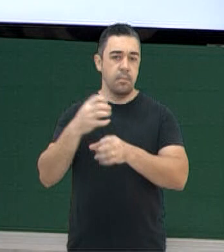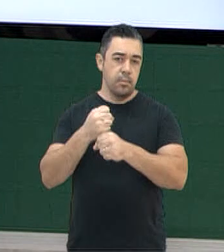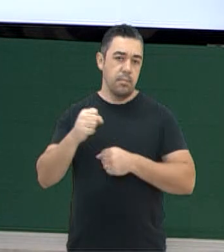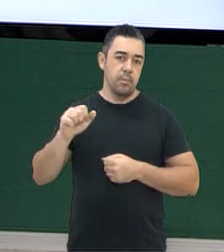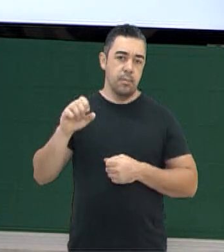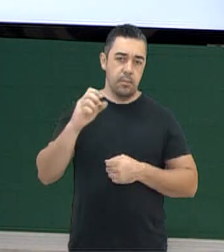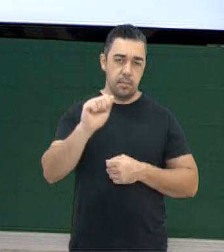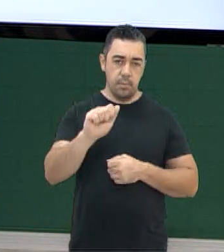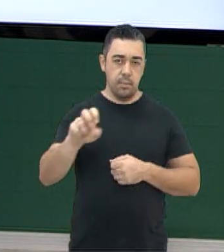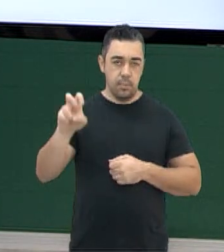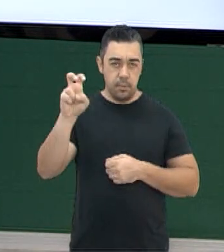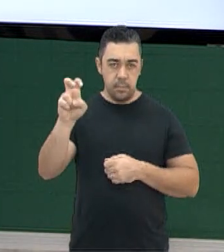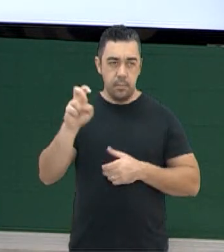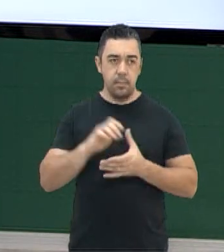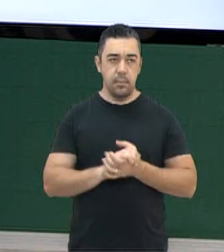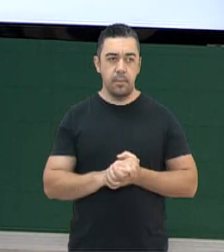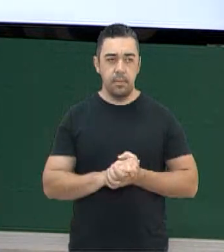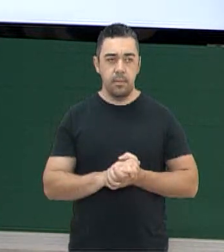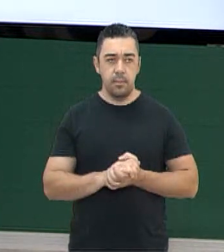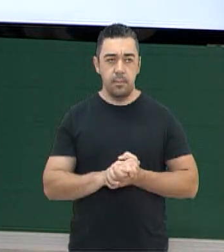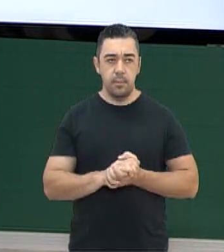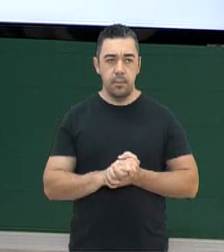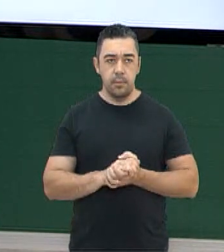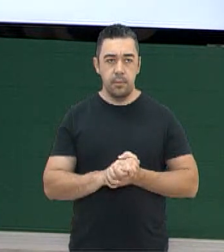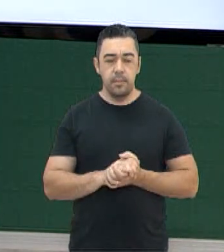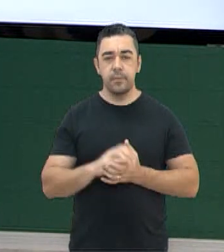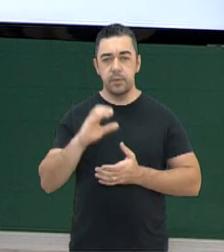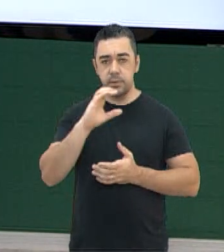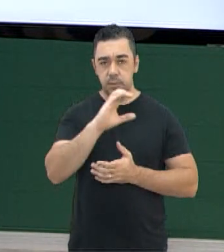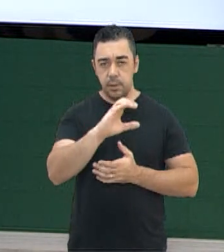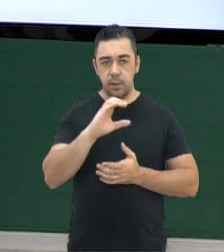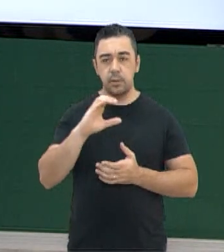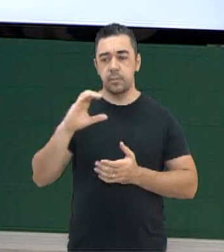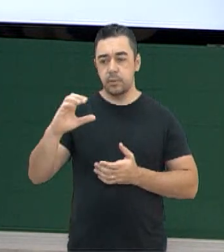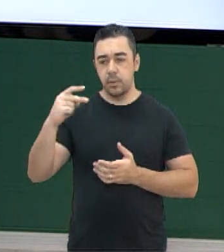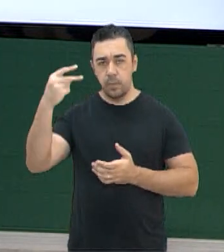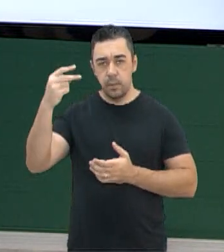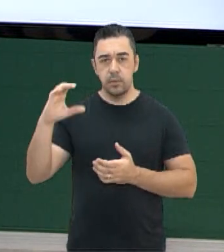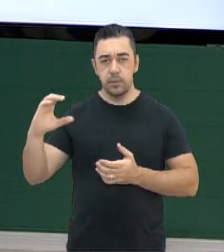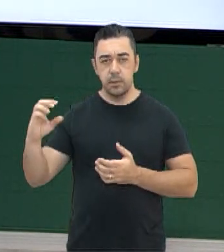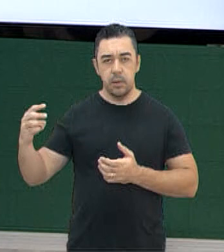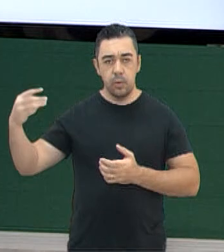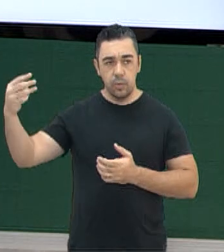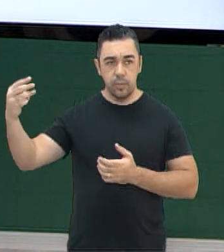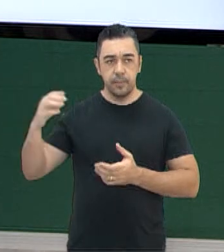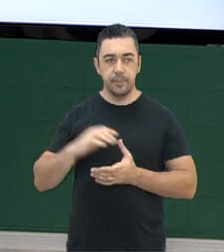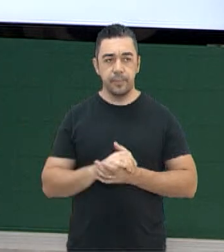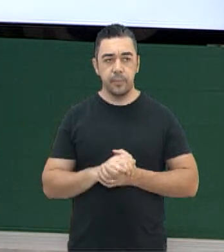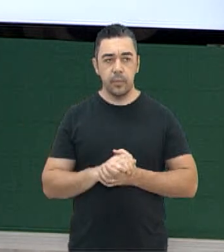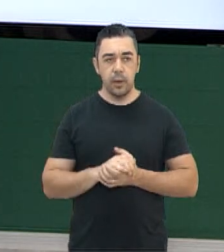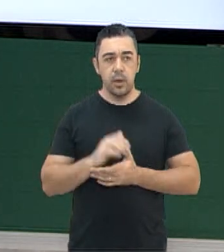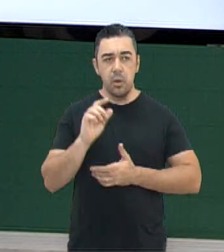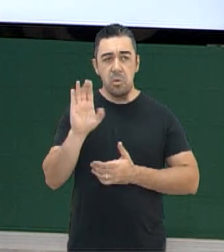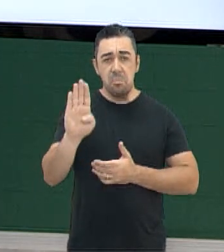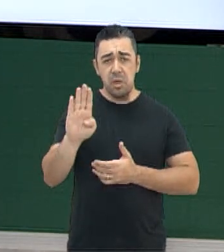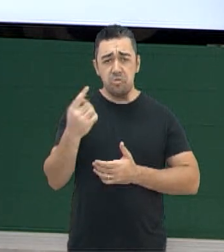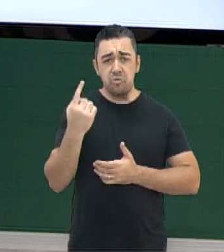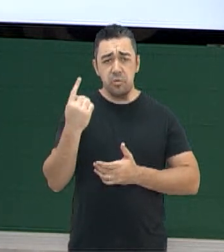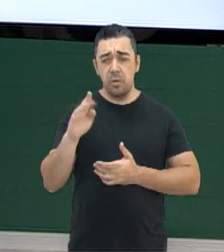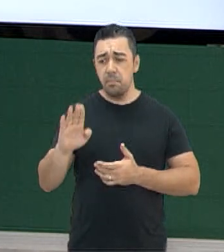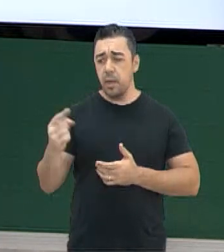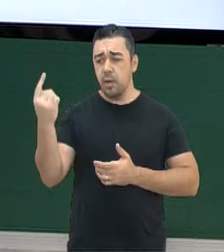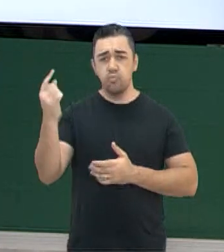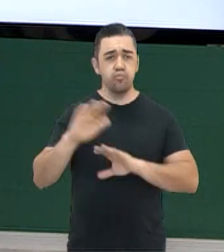mais 4, 5. C com C ao quadrado, C ao cubo. 2 mais 1, 3. E o B, que não tem